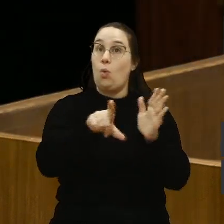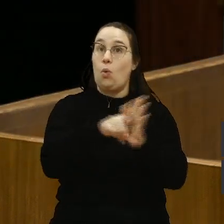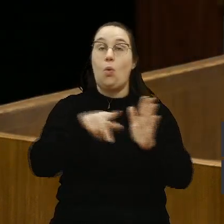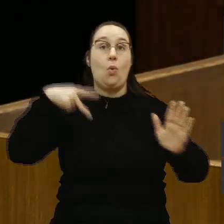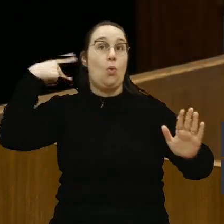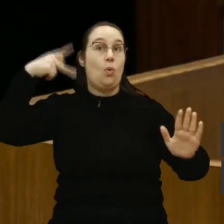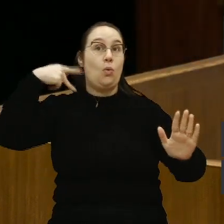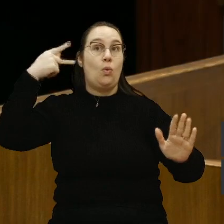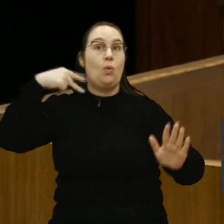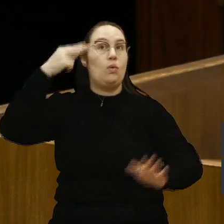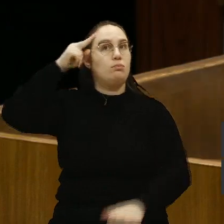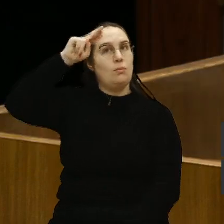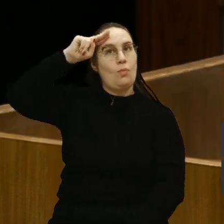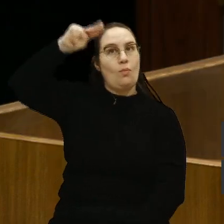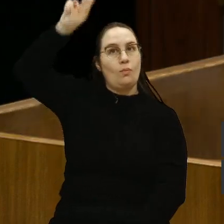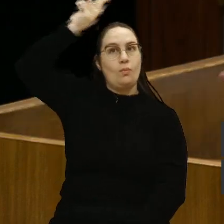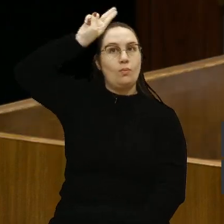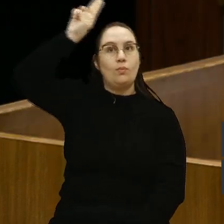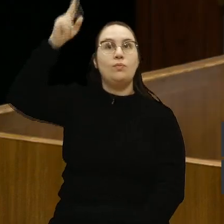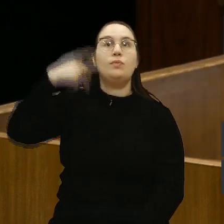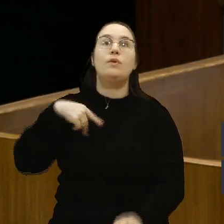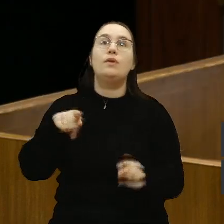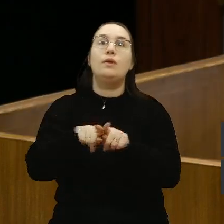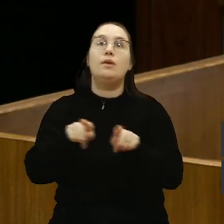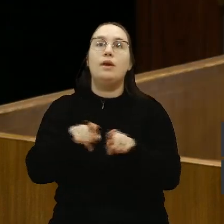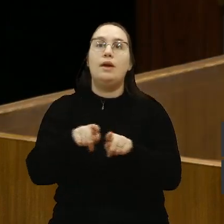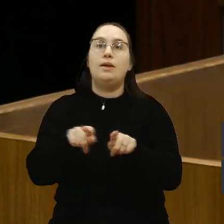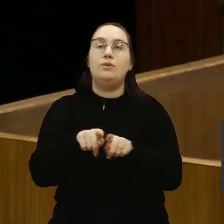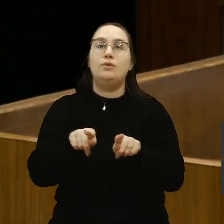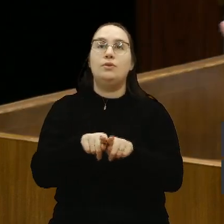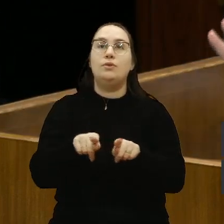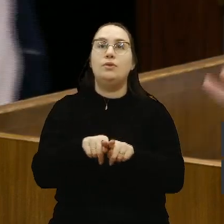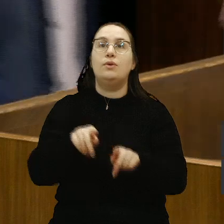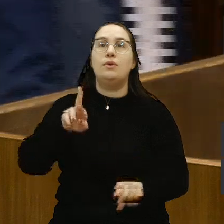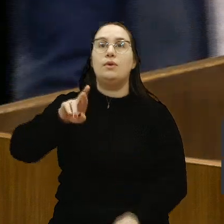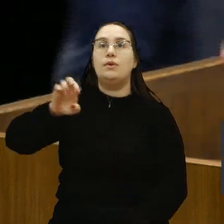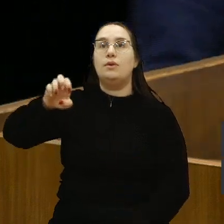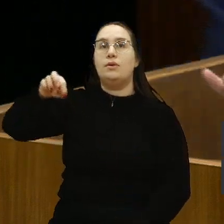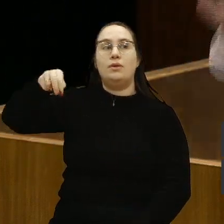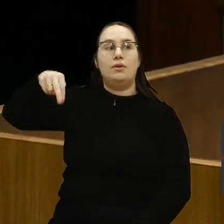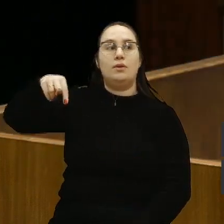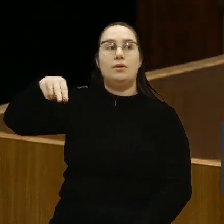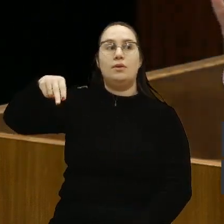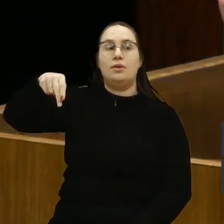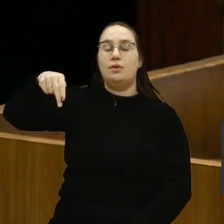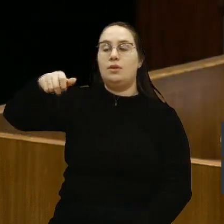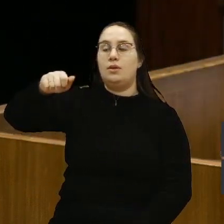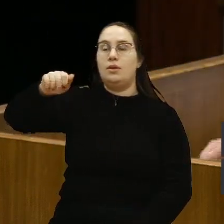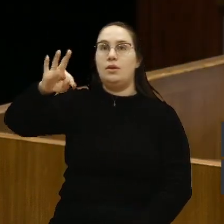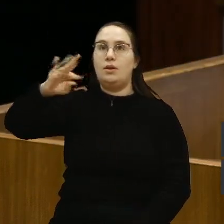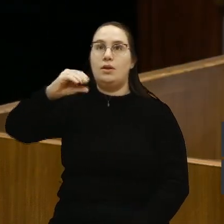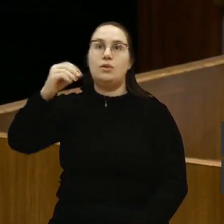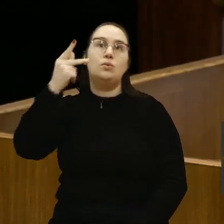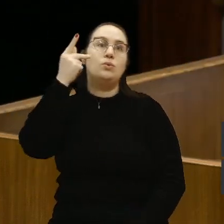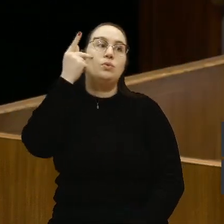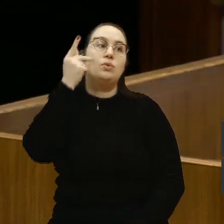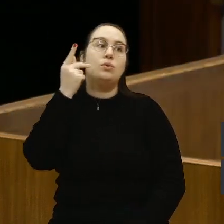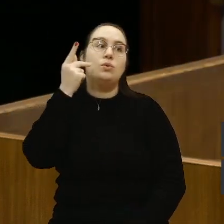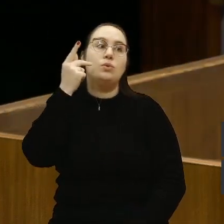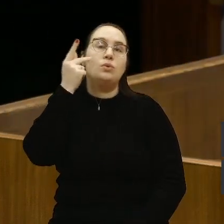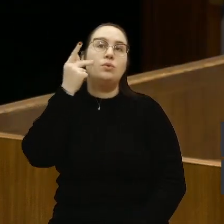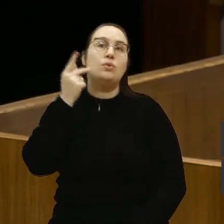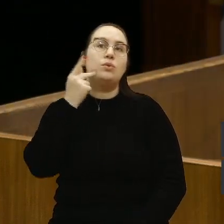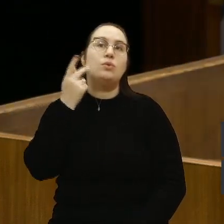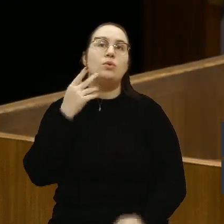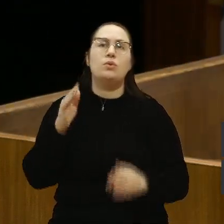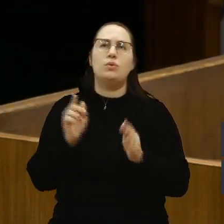vereador Edson da Rosa e do vereador Renato de Oliveira. Tá? Uma legislação deles, que eles fizeram nessa casa, que tu